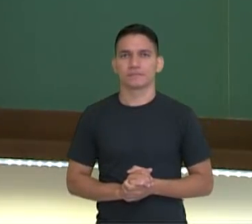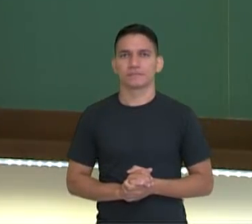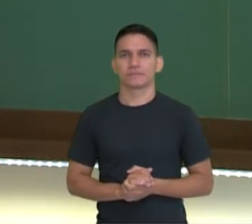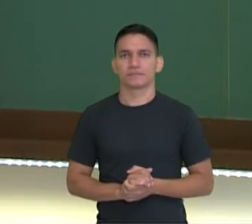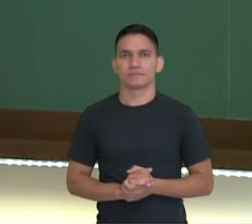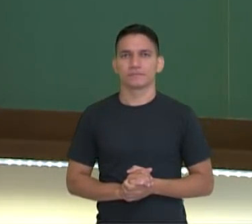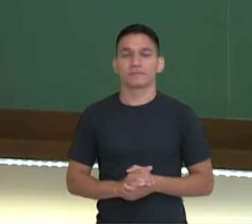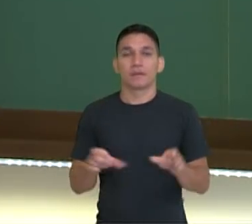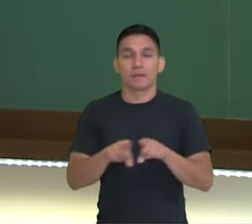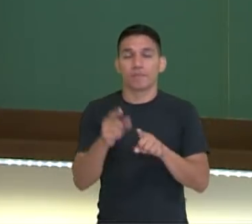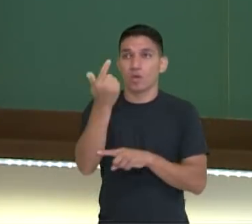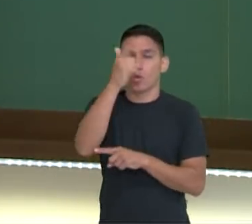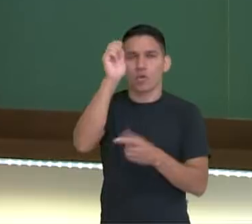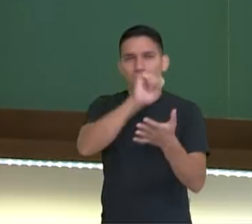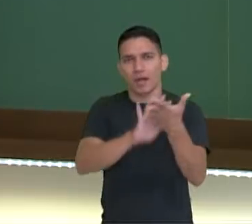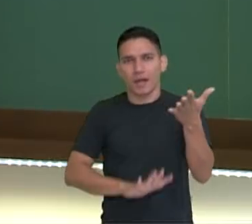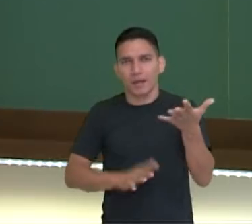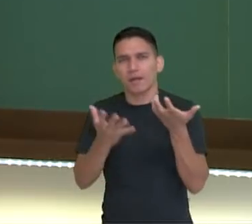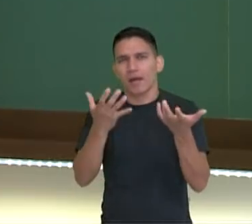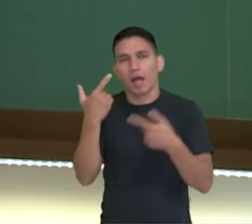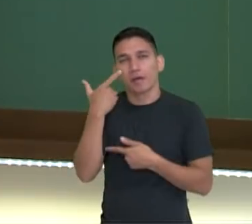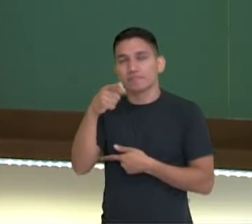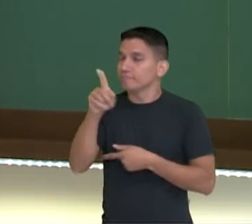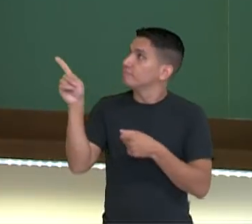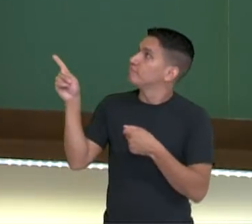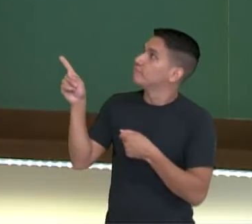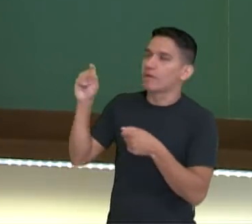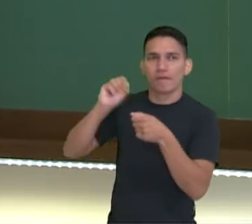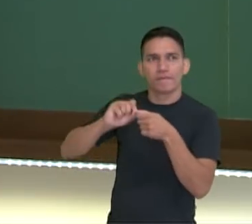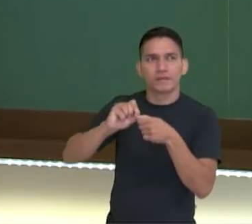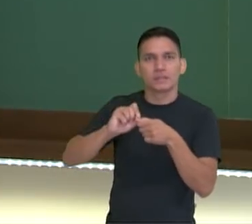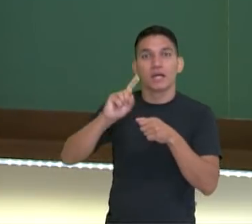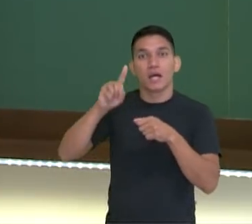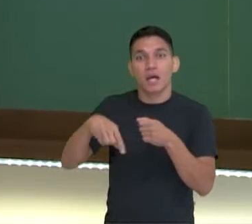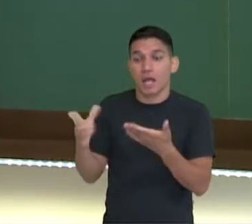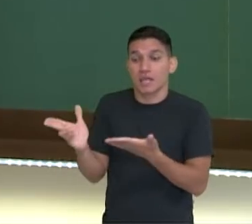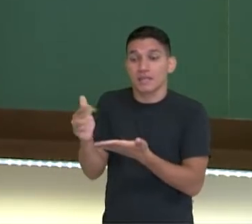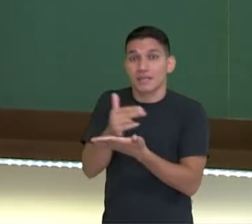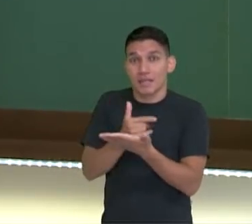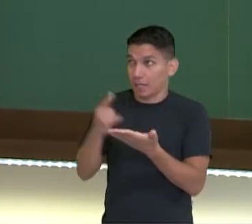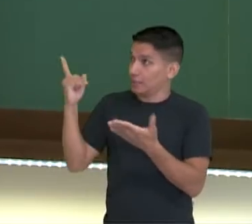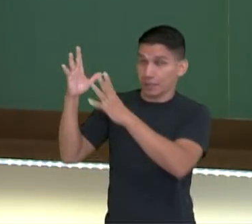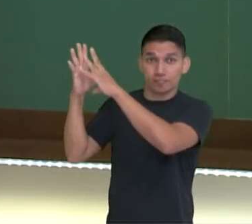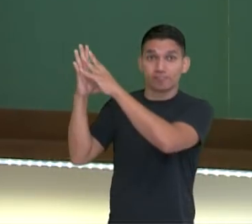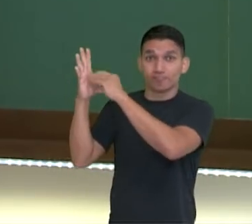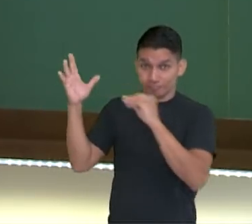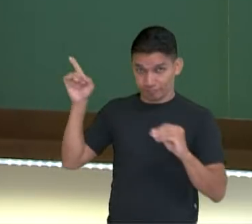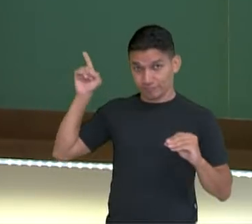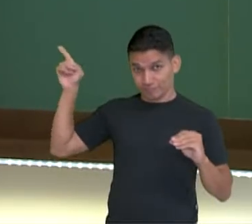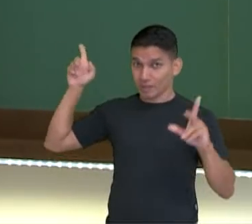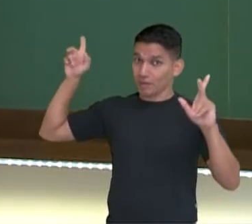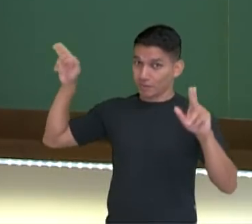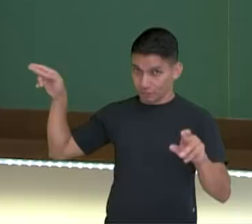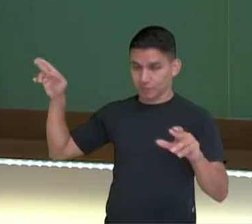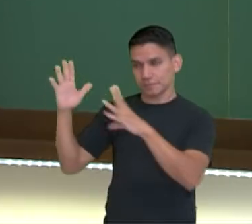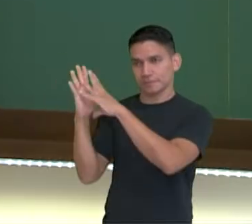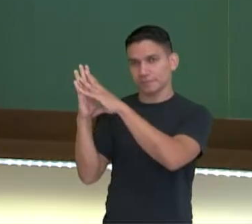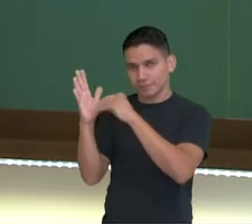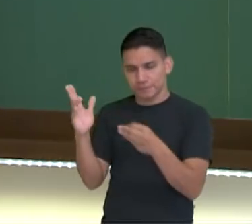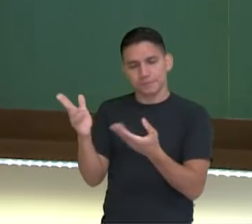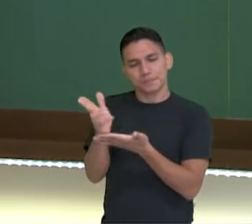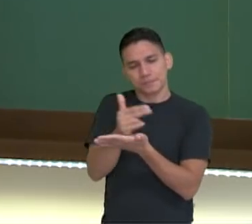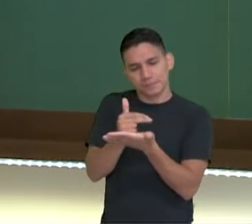E aí a outra atividade, o que eu quero que vocês façam? Desenhem a rosa dos ventos, como ela está aqui,